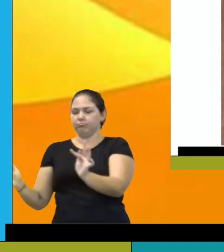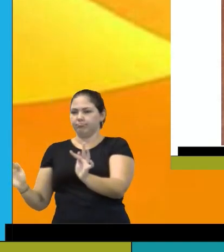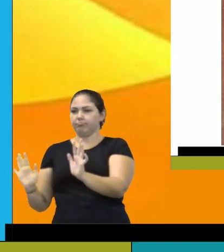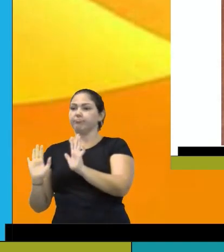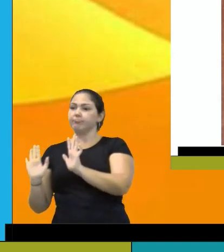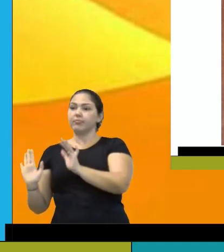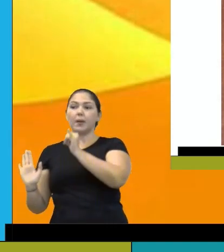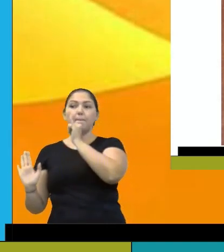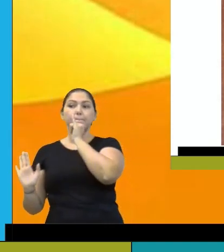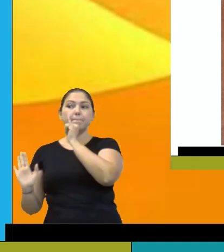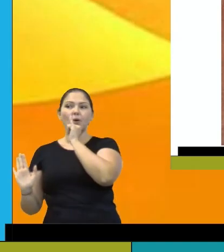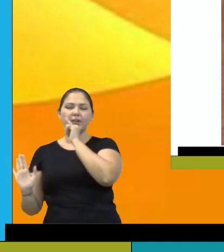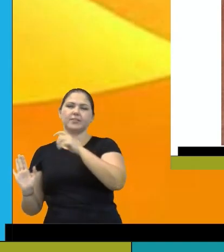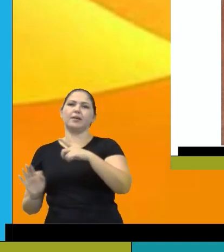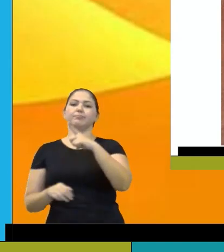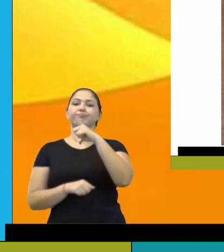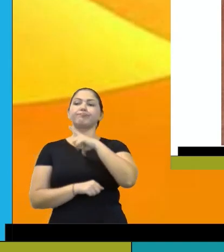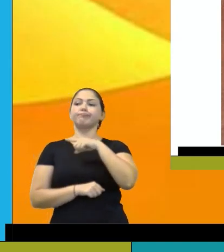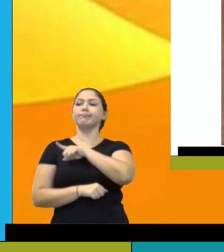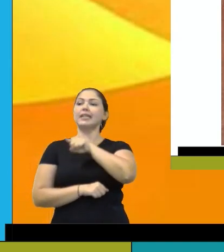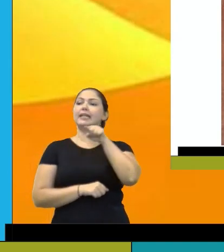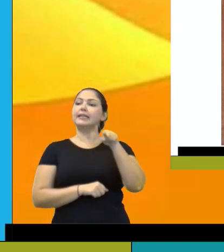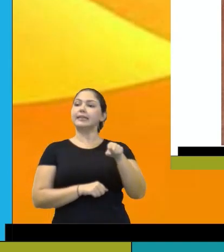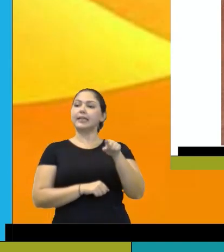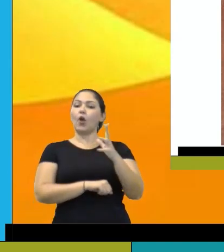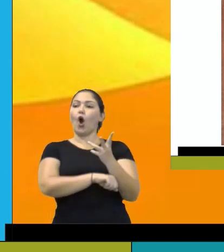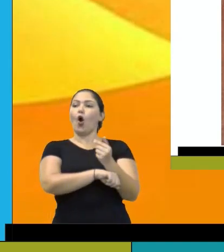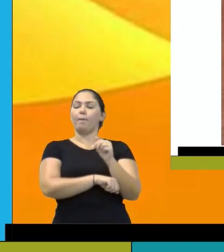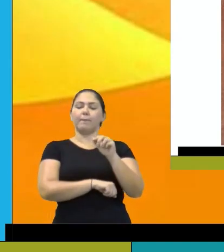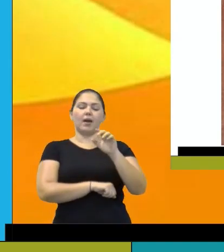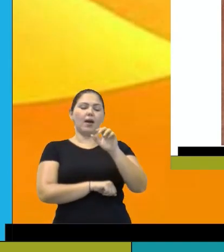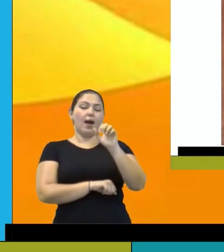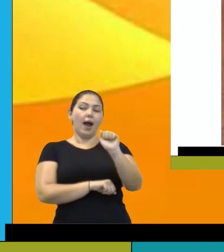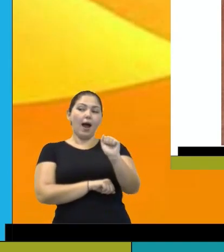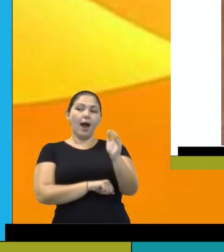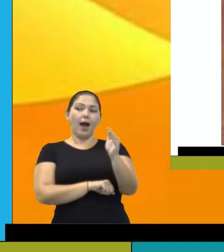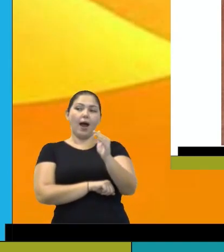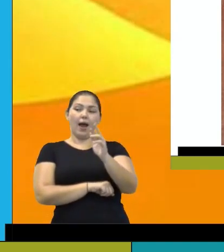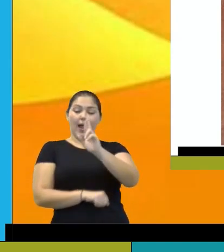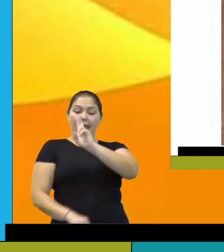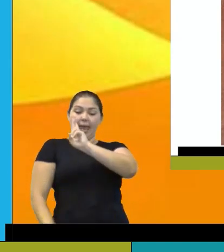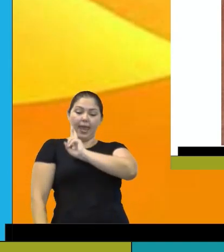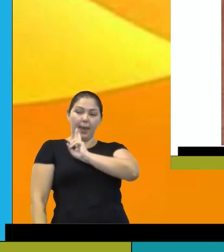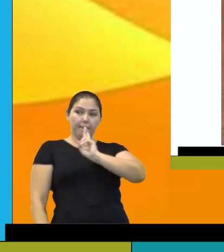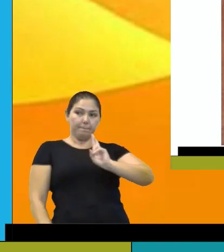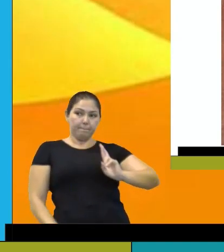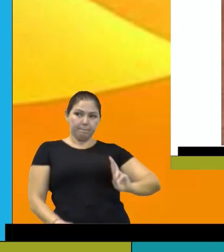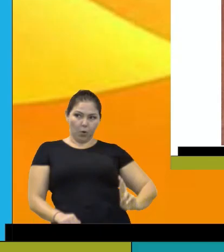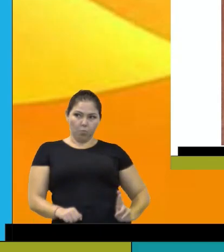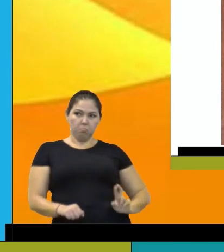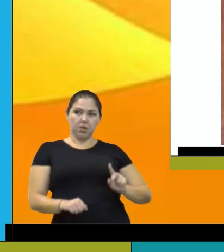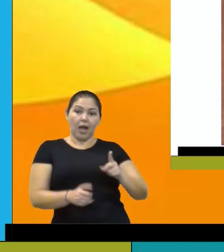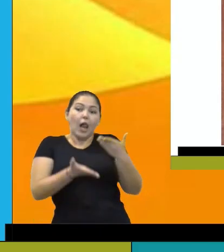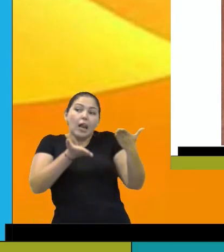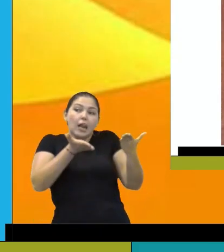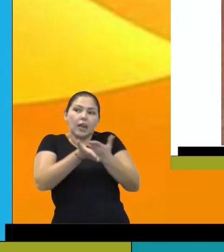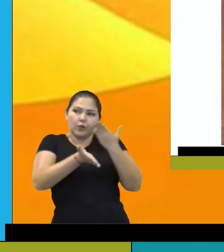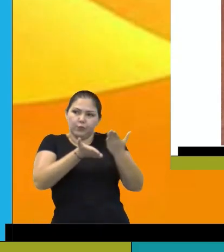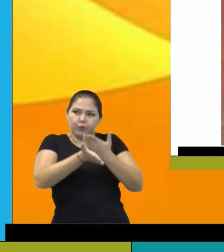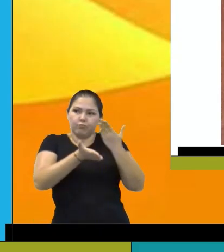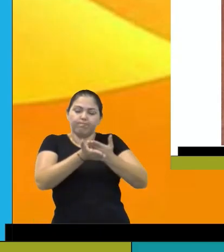obra A República, considerada uma das obras mais importantes de todos os tempos. A República